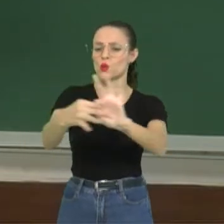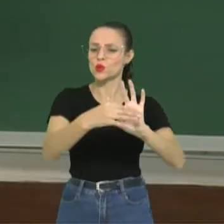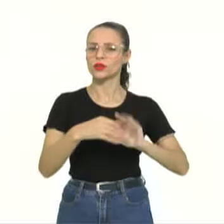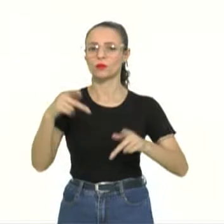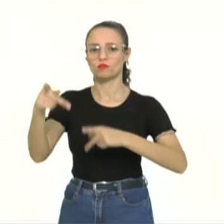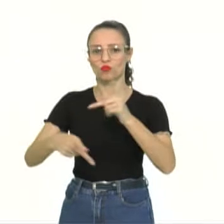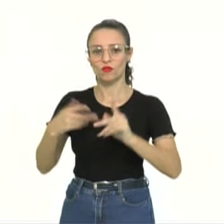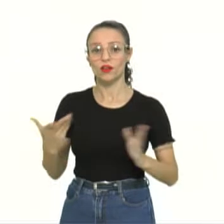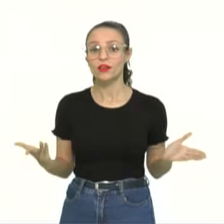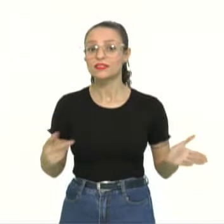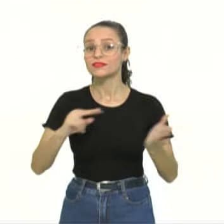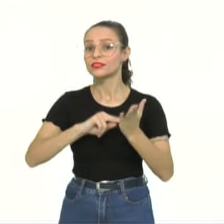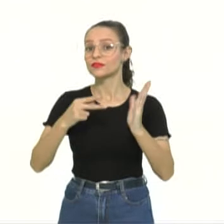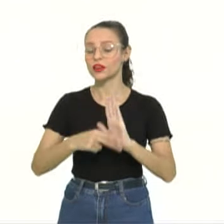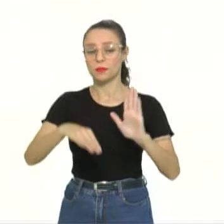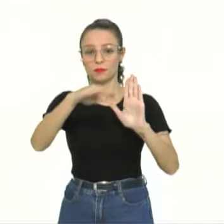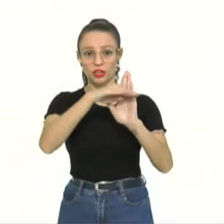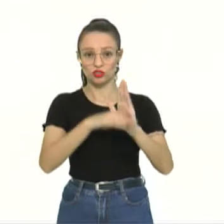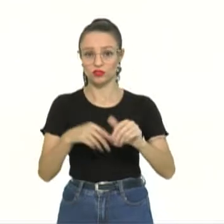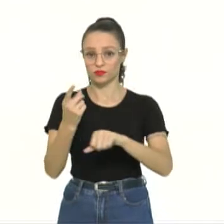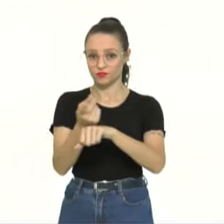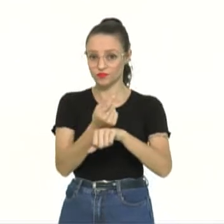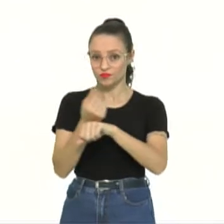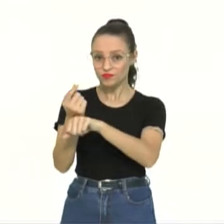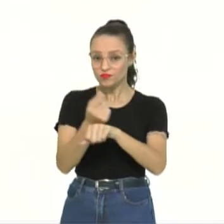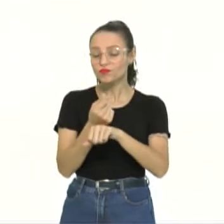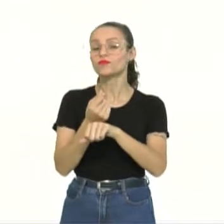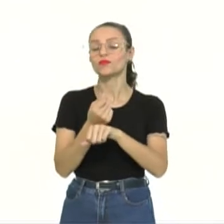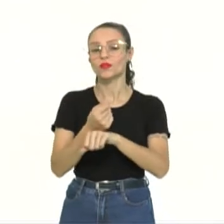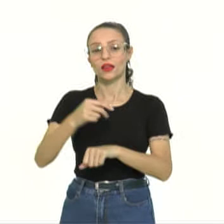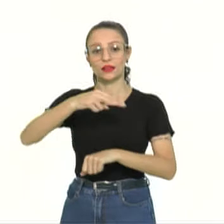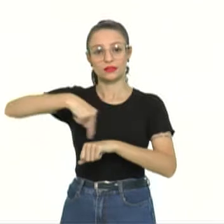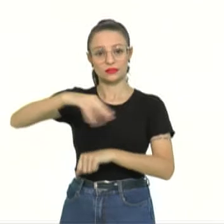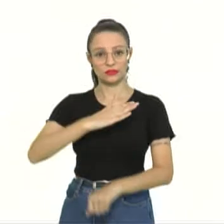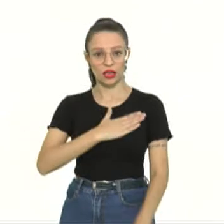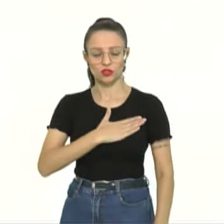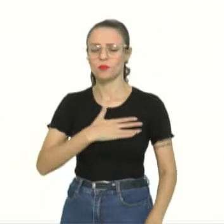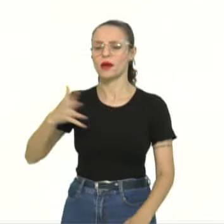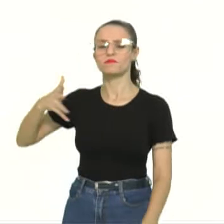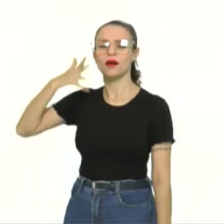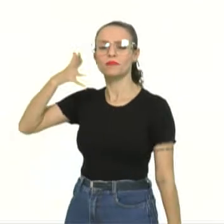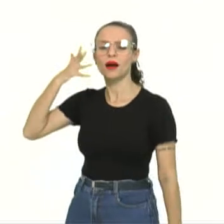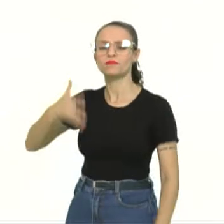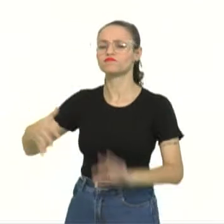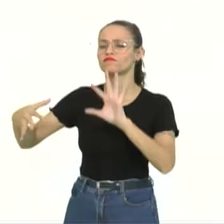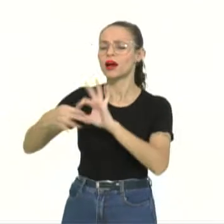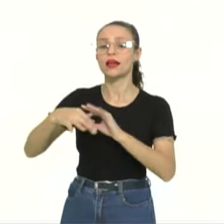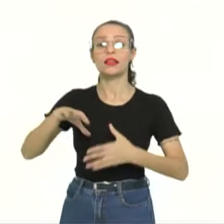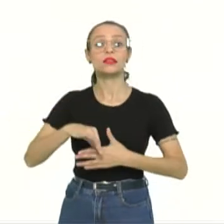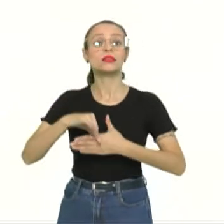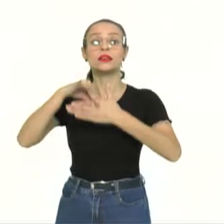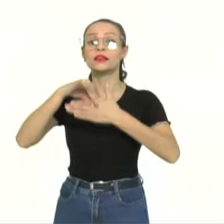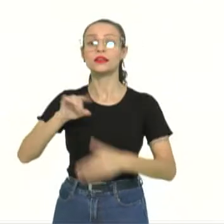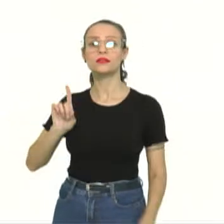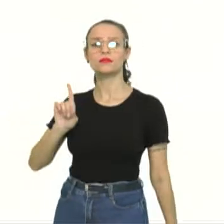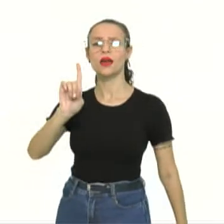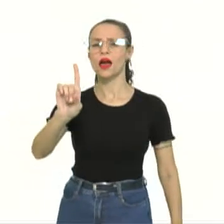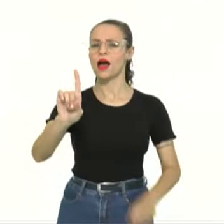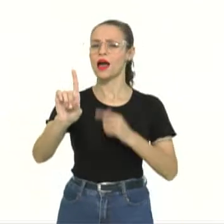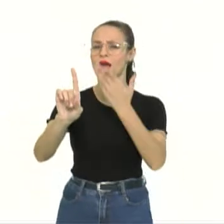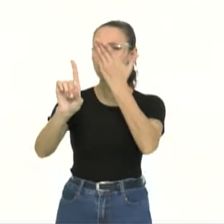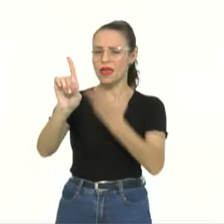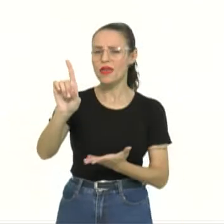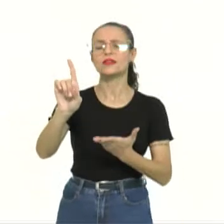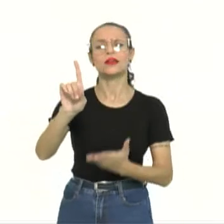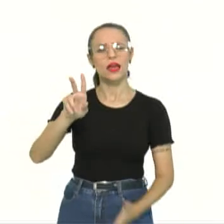seja as medidas econômicas nacionalismos e discurso conciliatória ideias de que o líder representa a